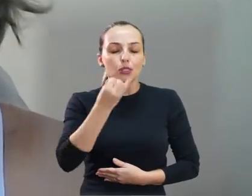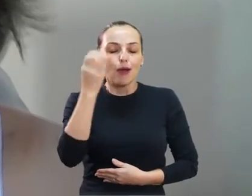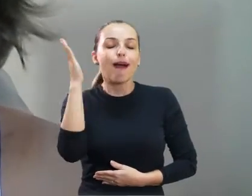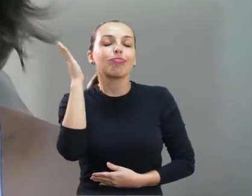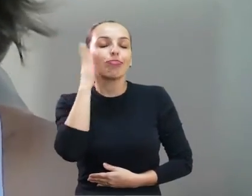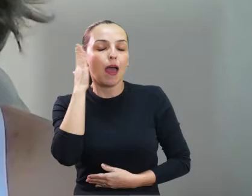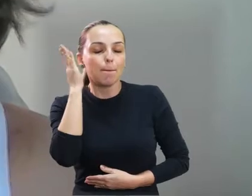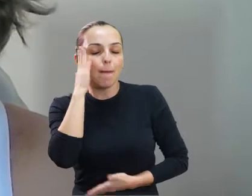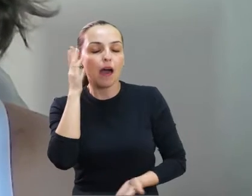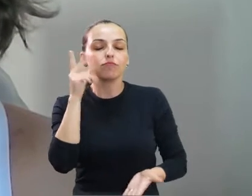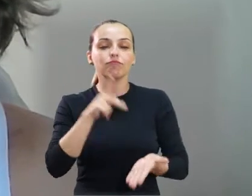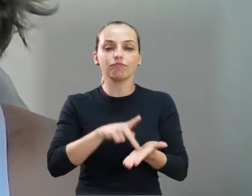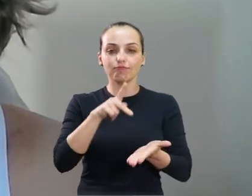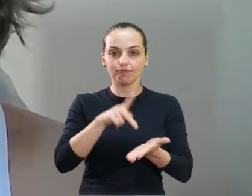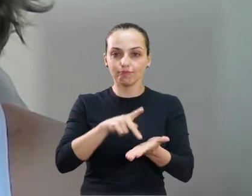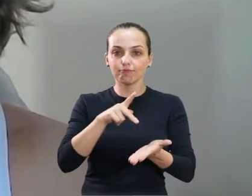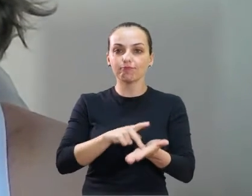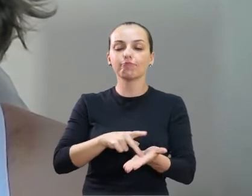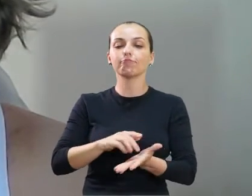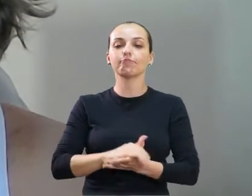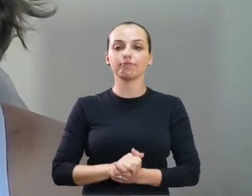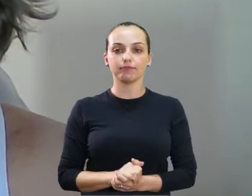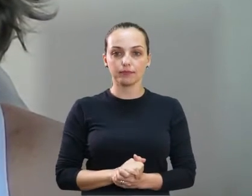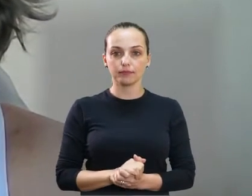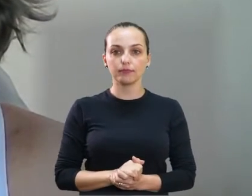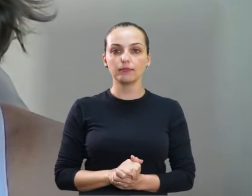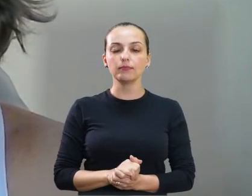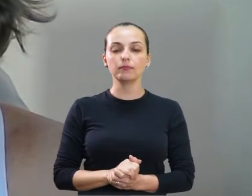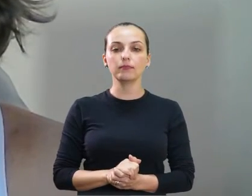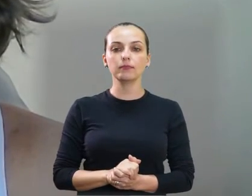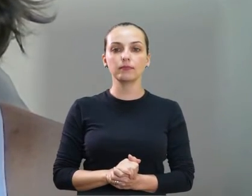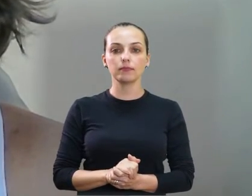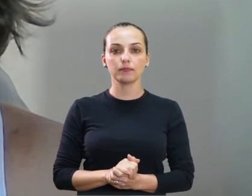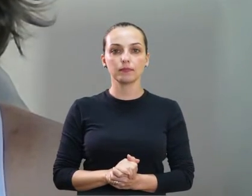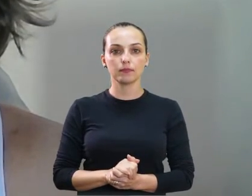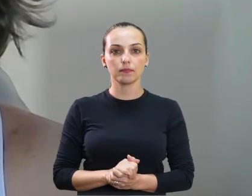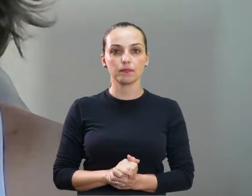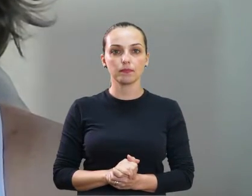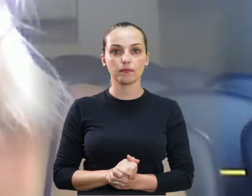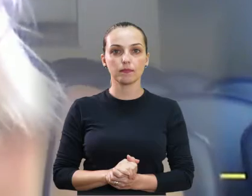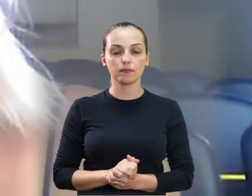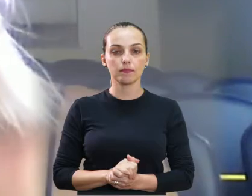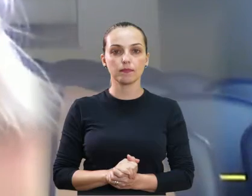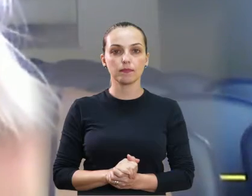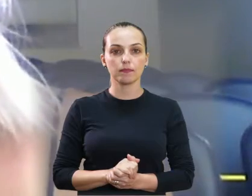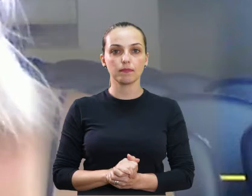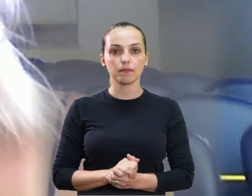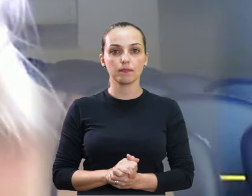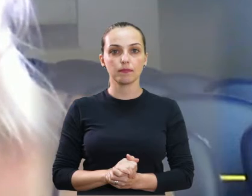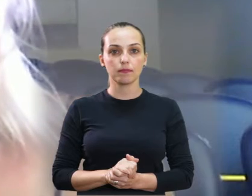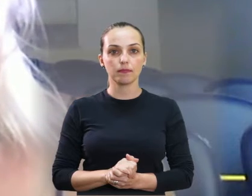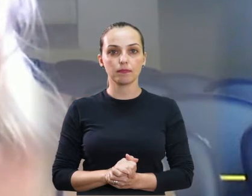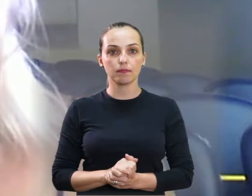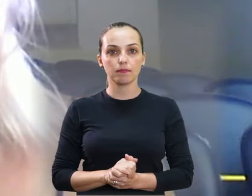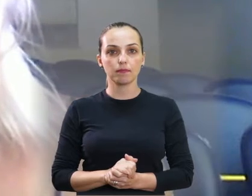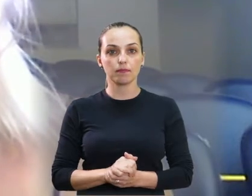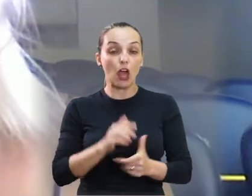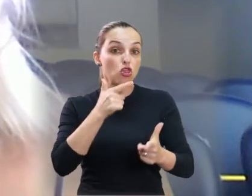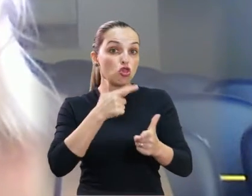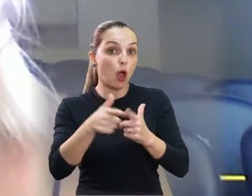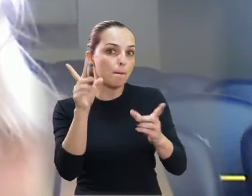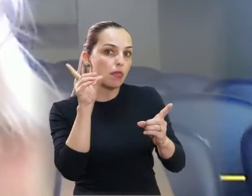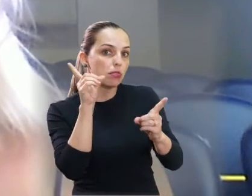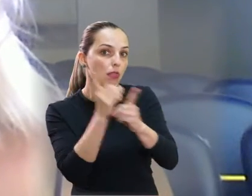população masculina, tá? Então é muito importante isso. Marisa, e quando a gente fala em rede